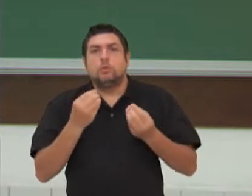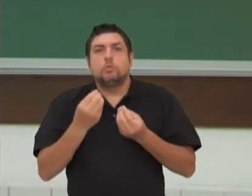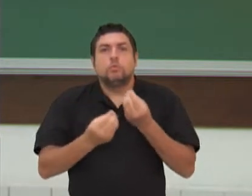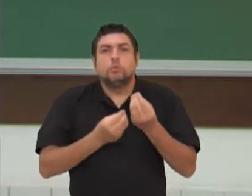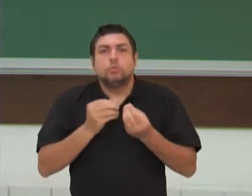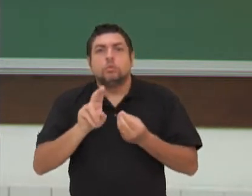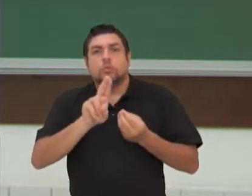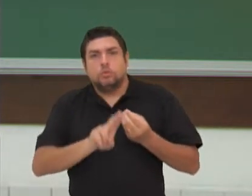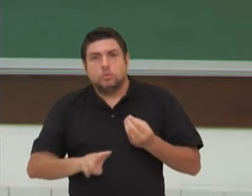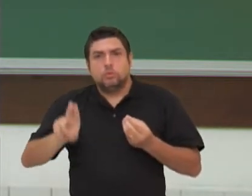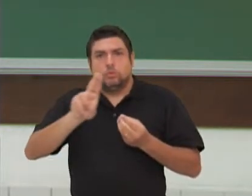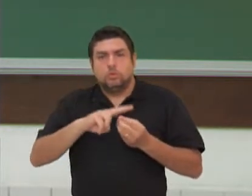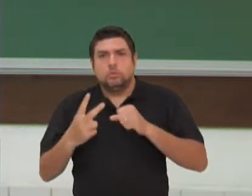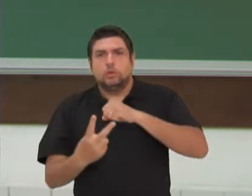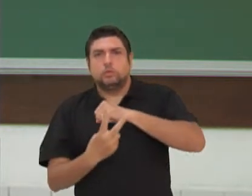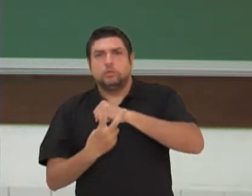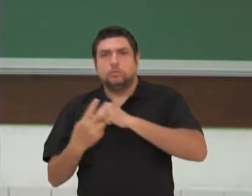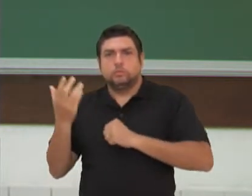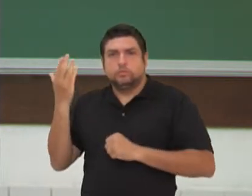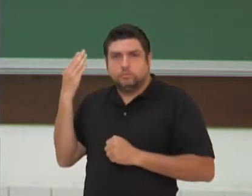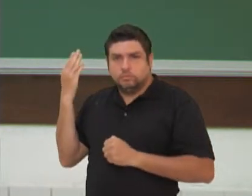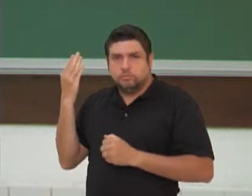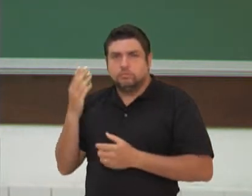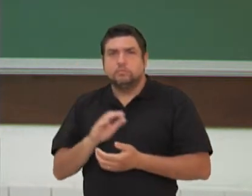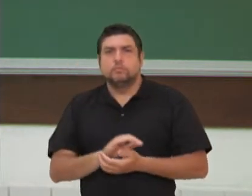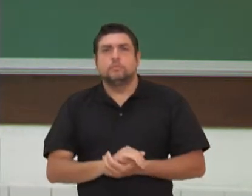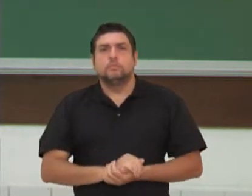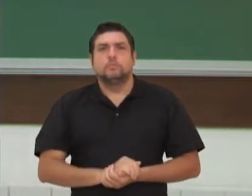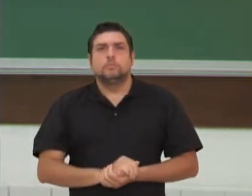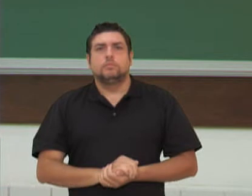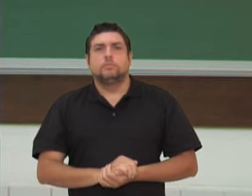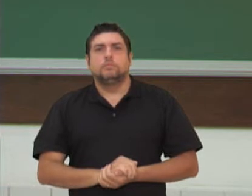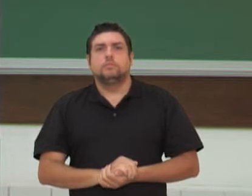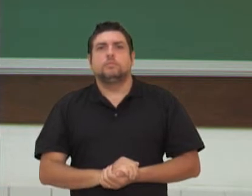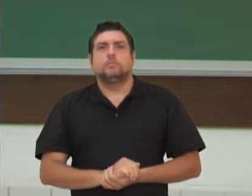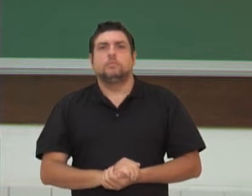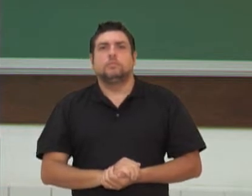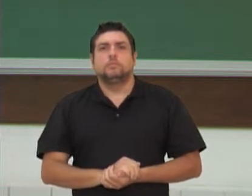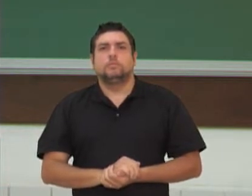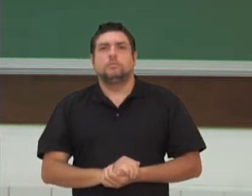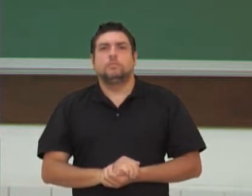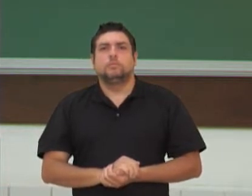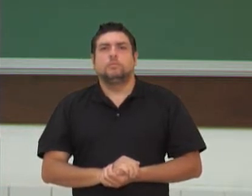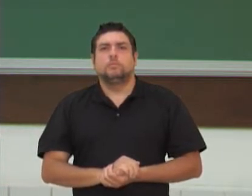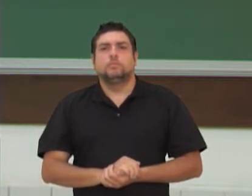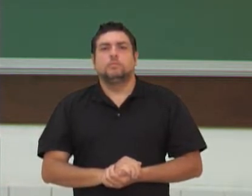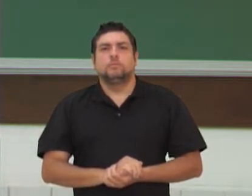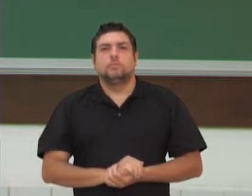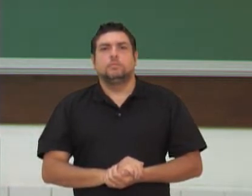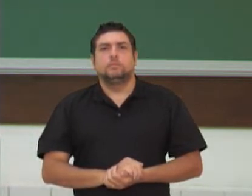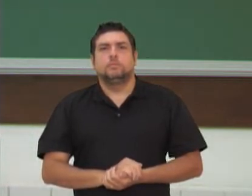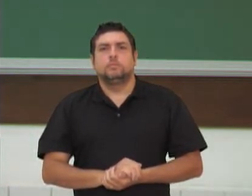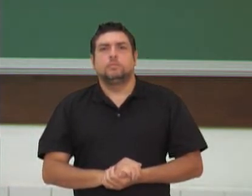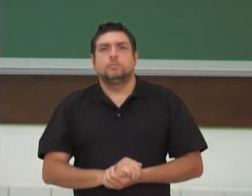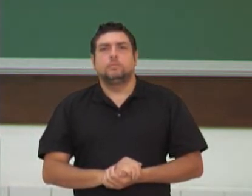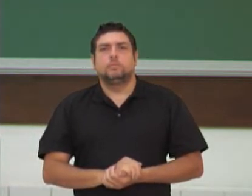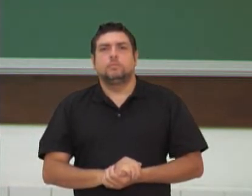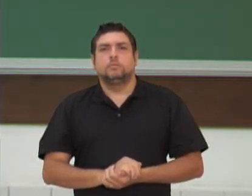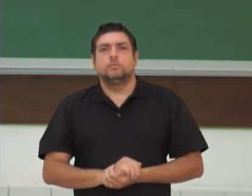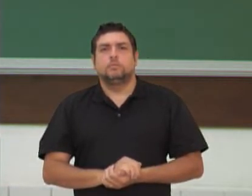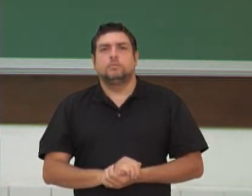modo subjuntivo. Se os estudantes estudiassem presencialmente, ou seja, dentro da escola, aprenderiam mais que o